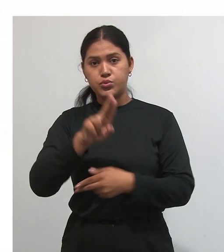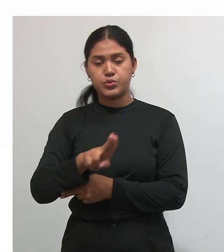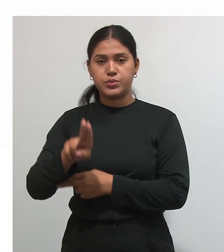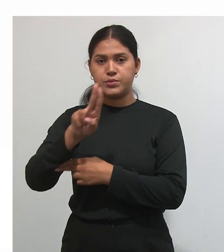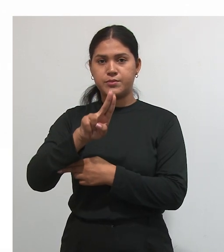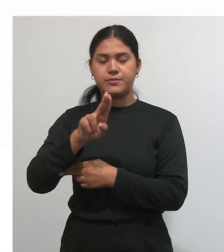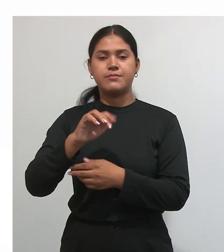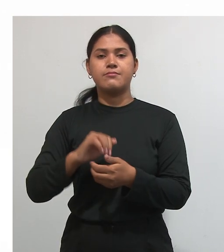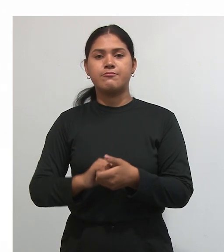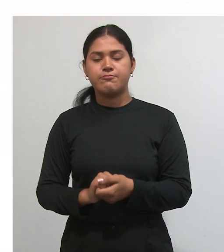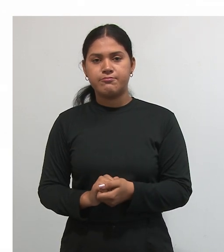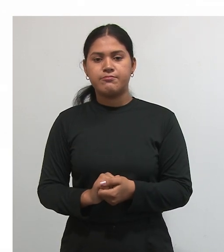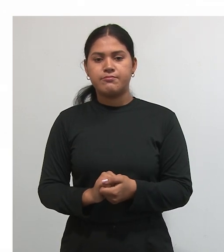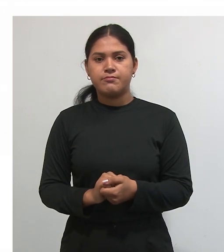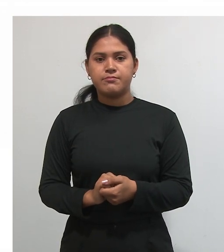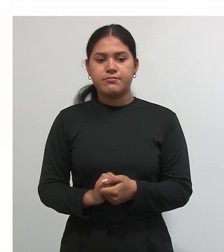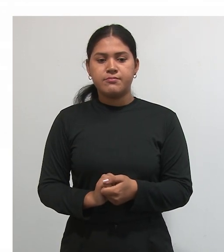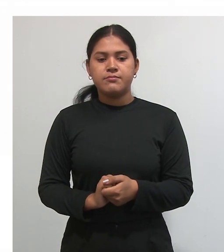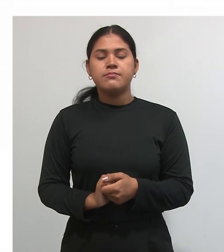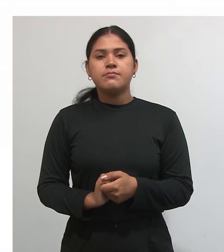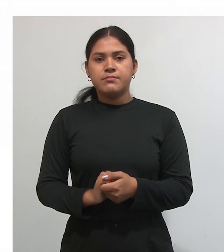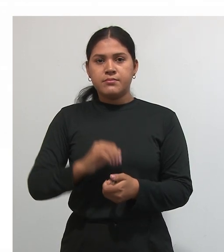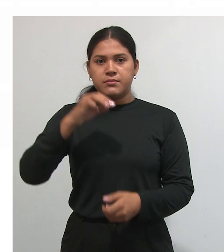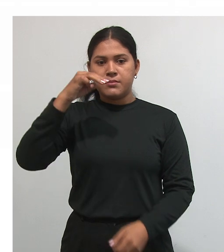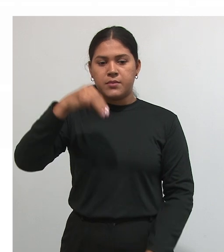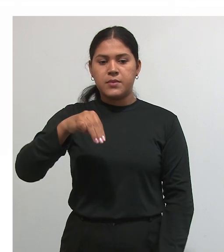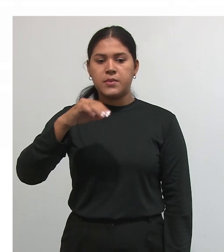aqui, conforme o nono MCASP e a